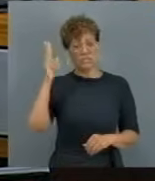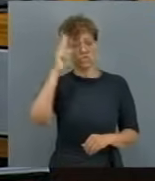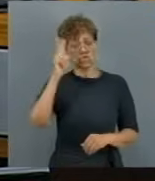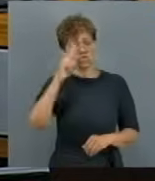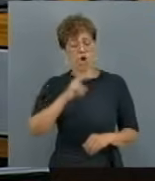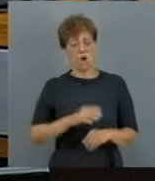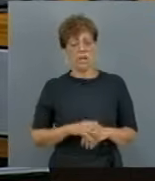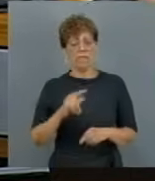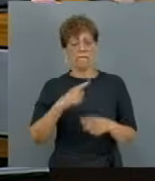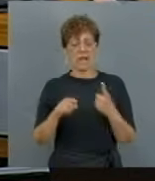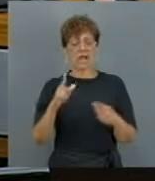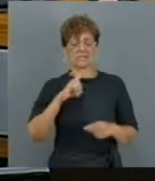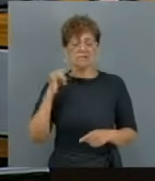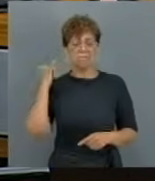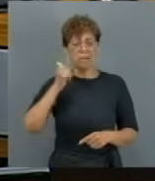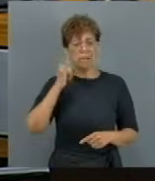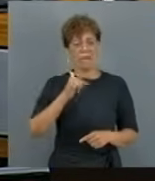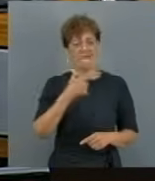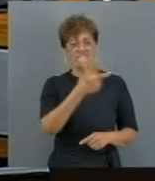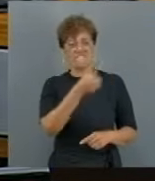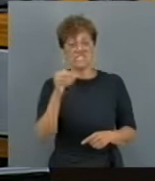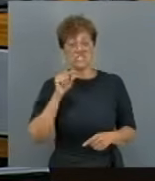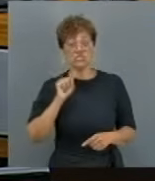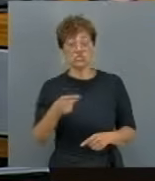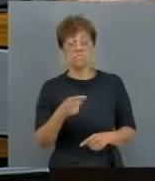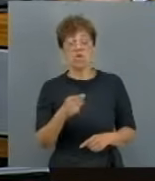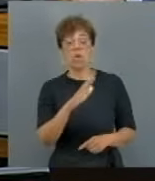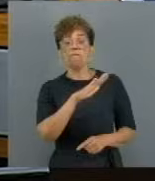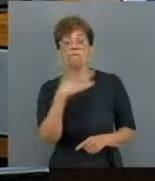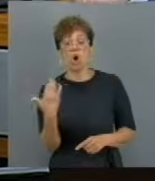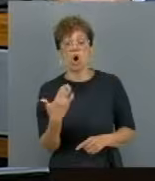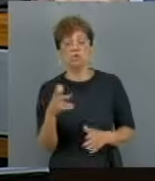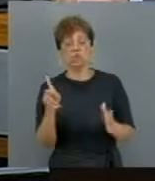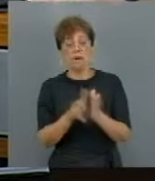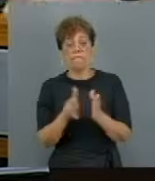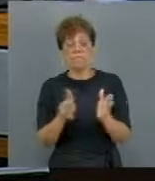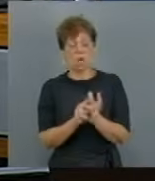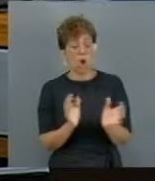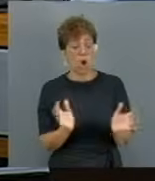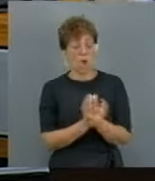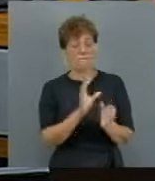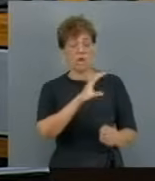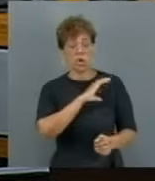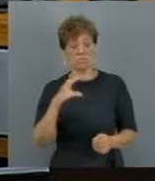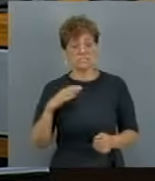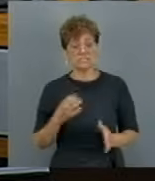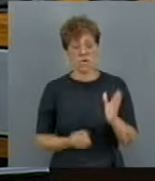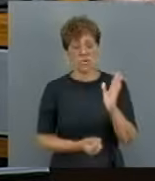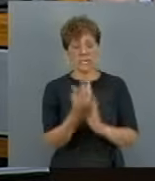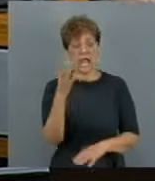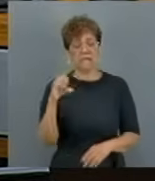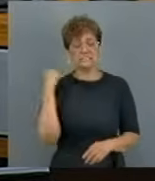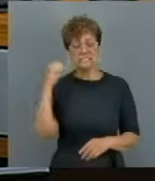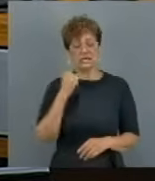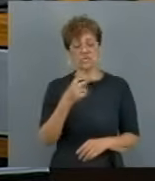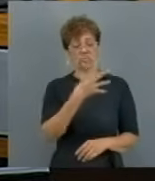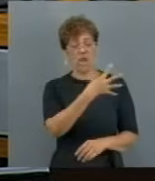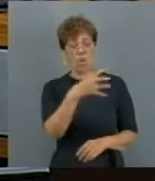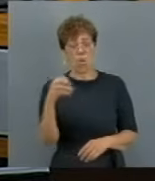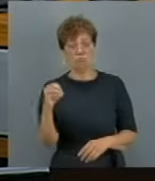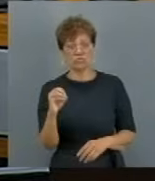uma narrativa, 20 mil mortos. A própria comissão criada pelo partido do senador fala em